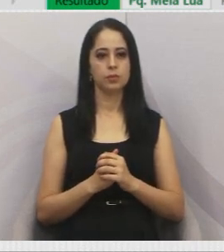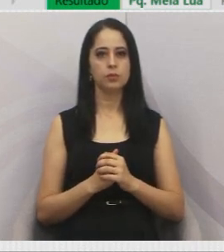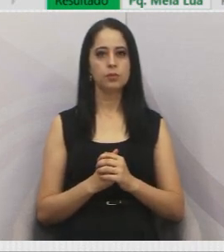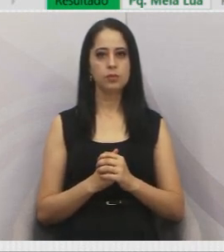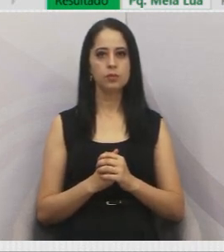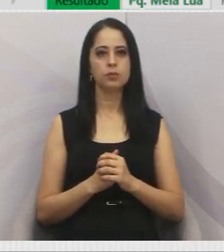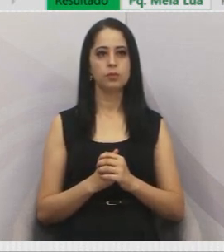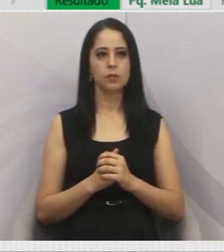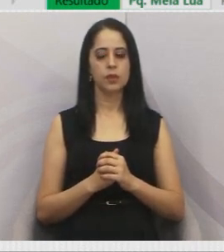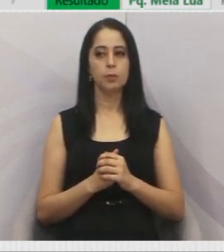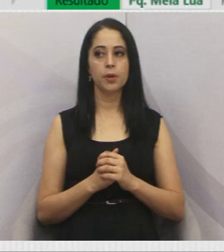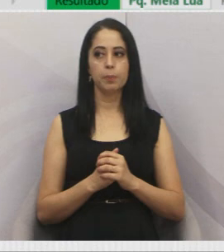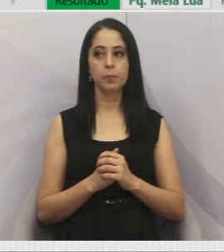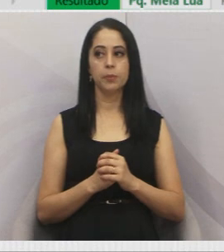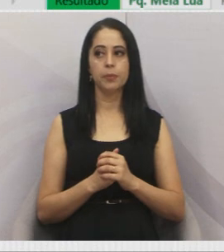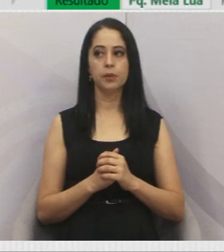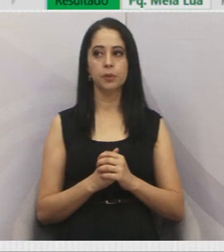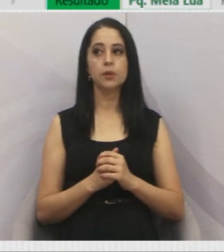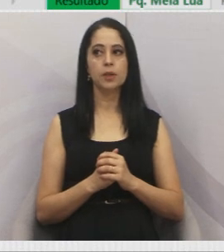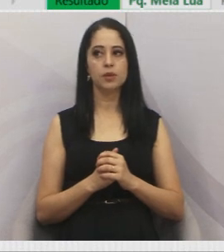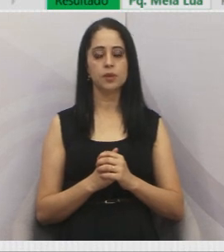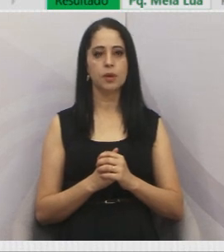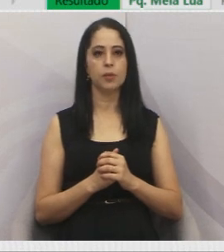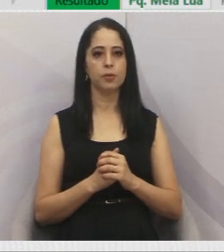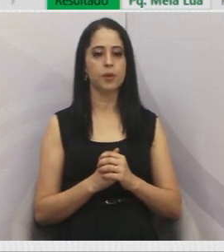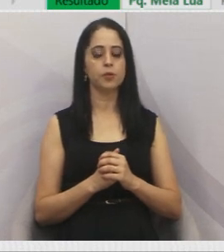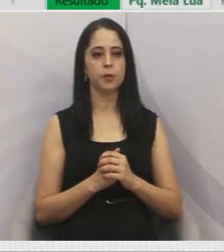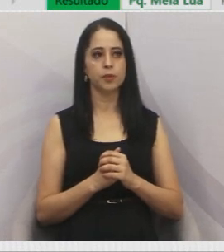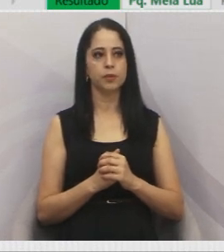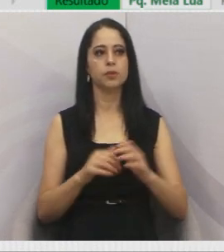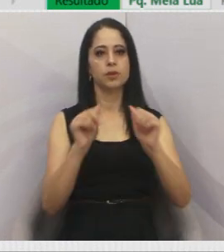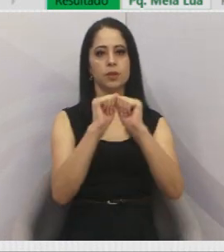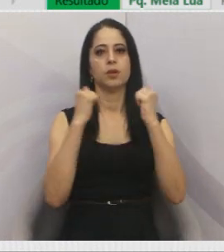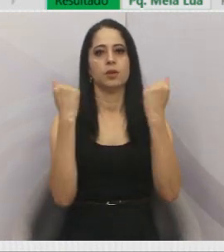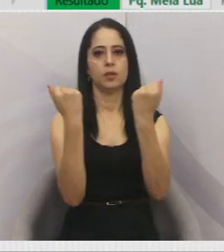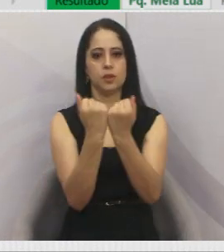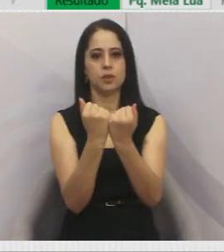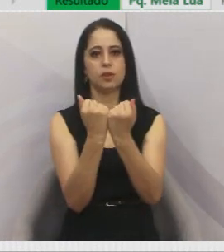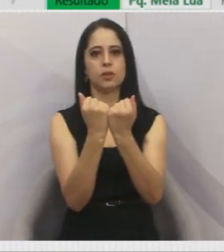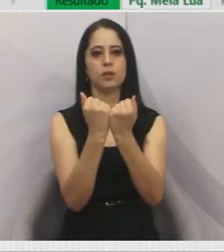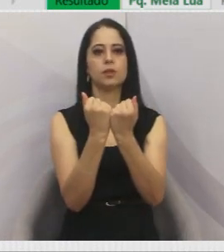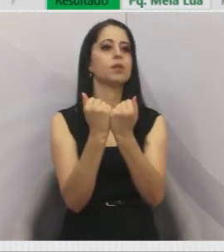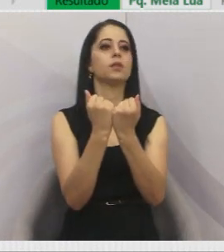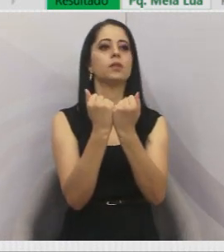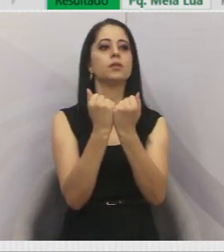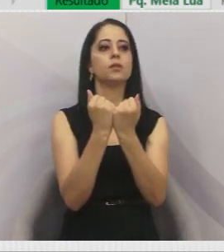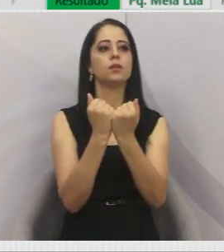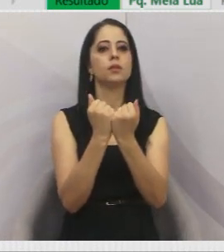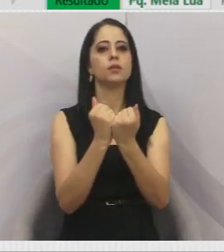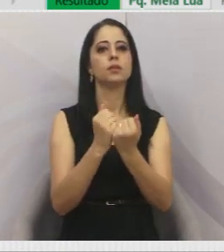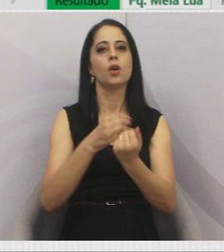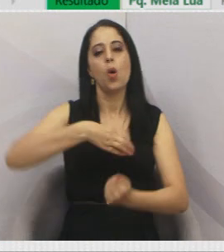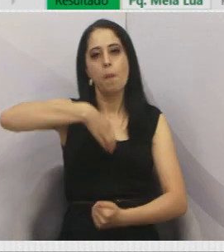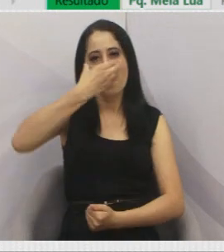Movimentos populares e ou coletivos, um voto para a Associação dos Moradores do Jardim Paraíso e Jardim